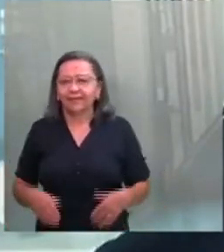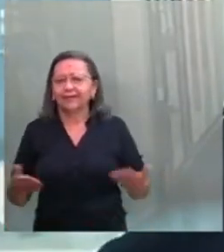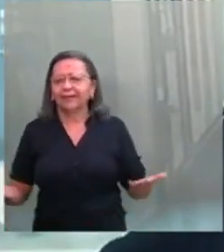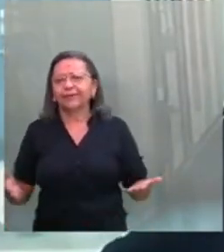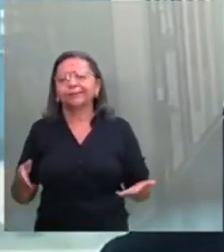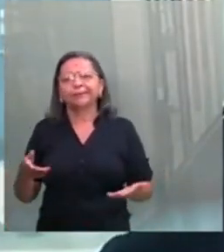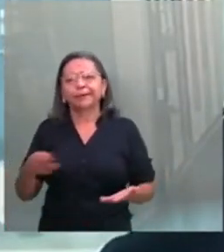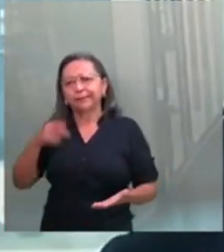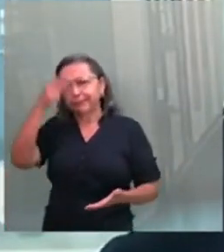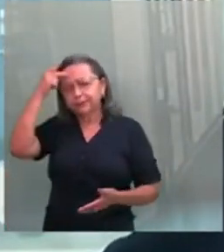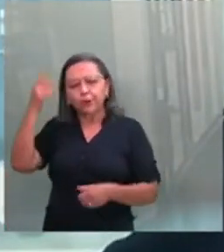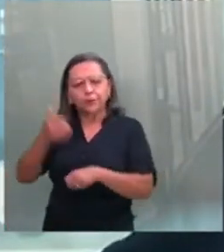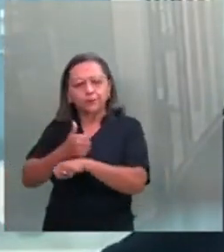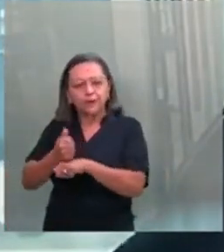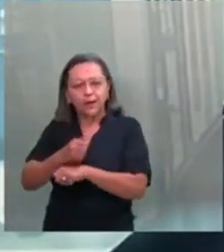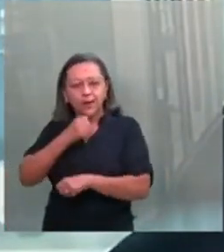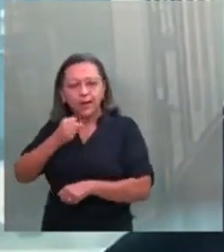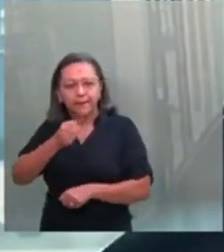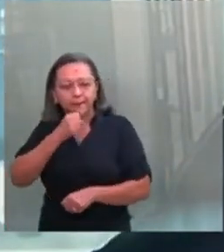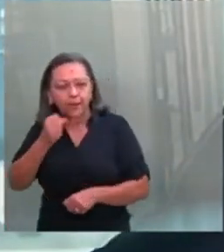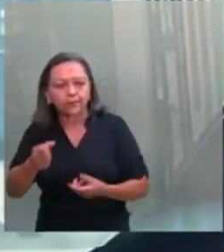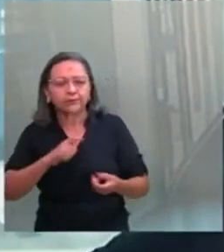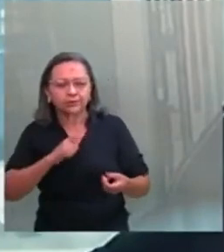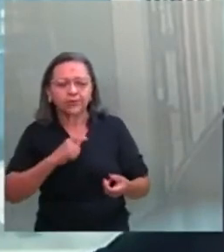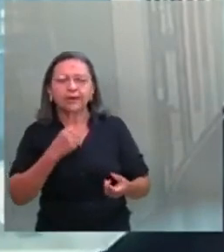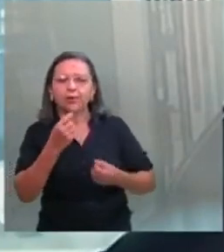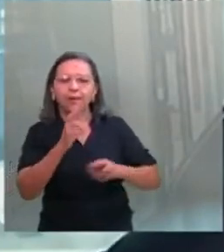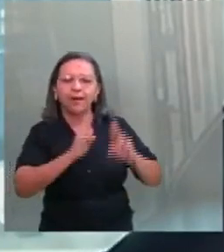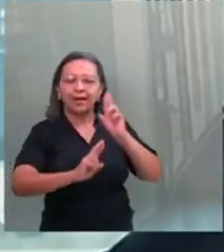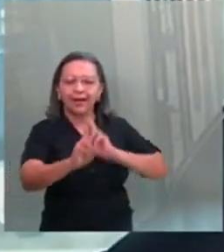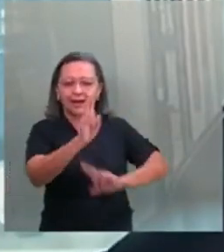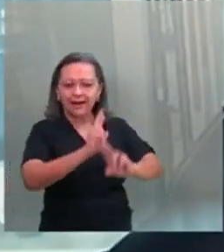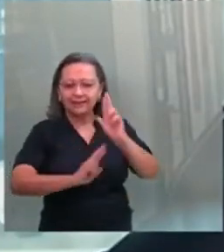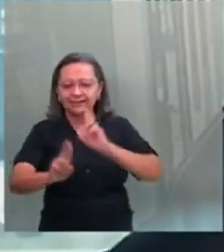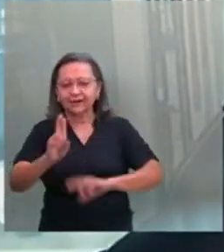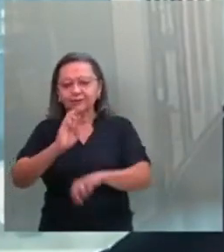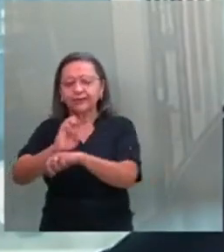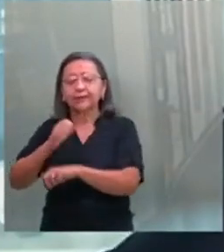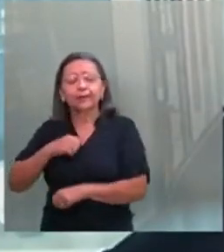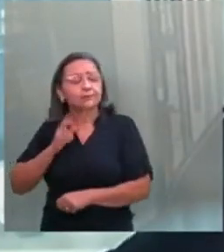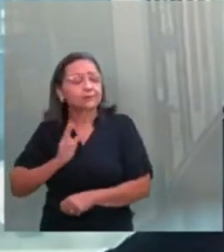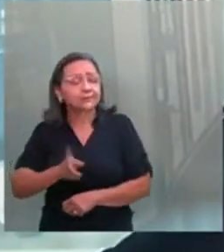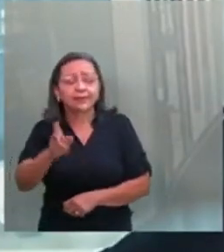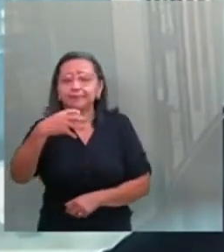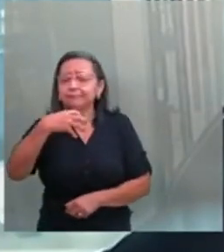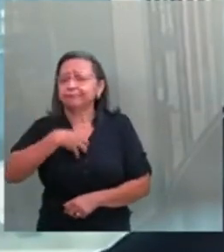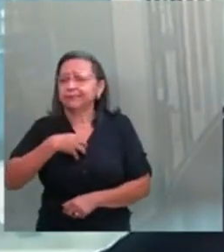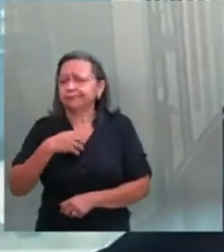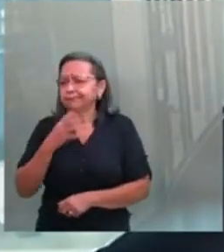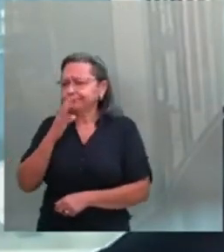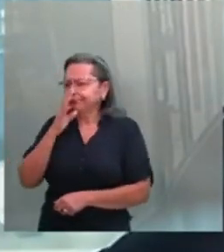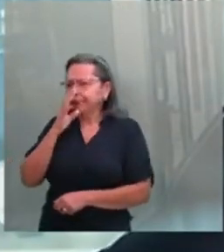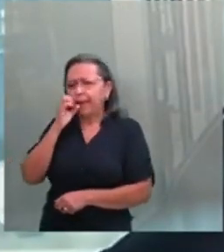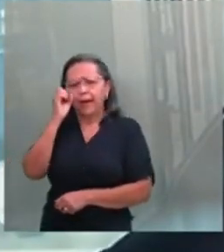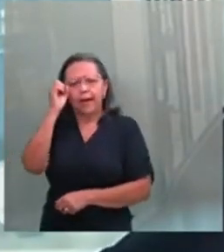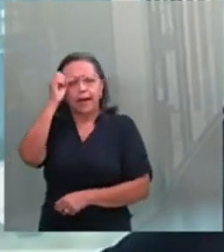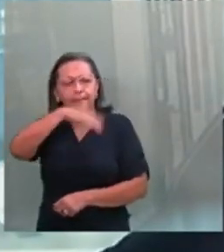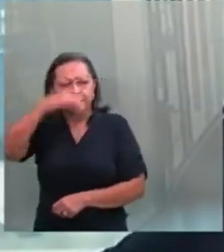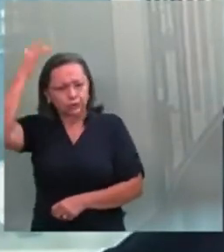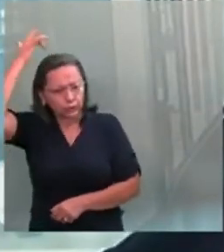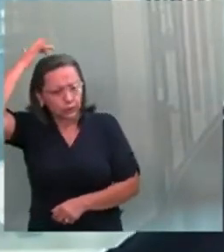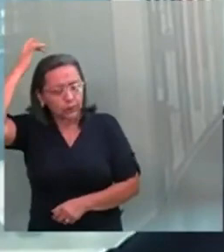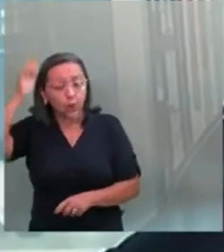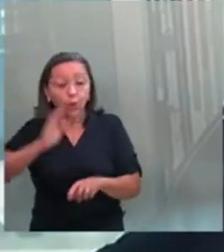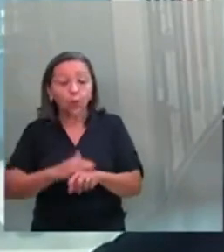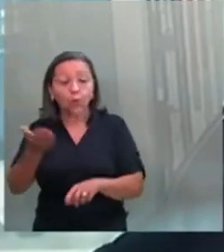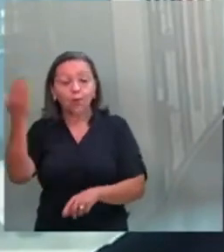repórter, como chefe de reportagem, como chefe de redação do Estadão aqui. Eu sempre achei que isso era um absurdo. Então, quando o presidente Sarney pediu